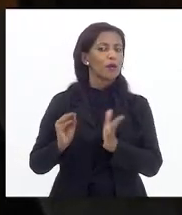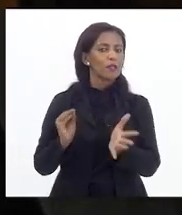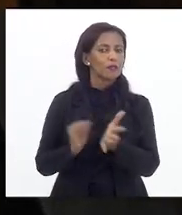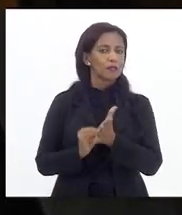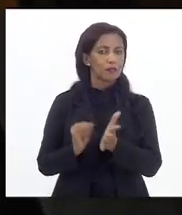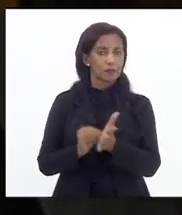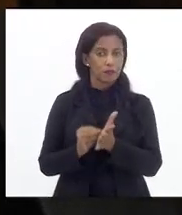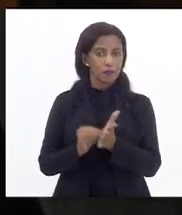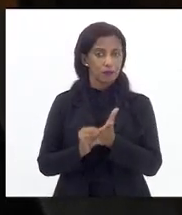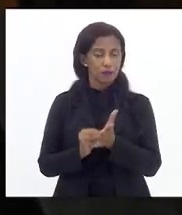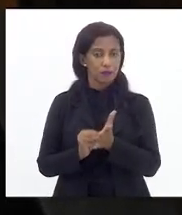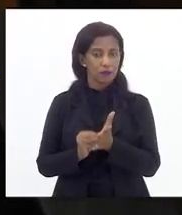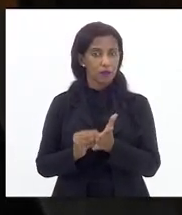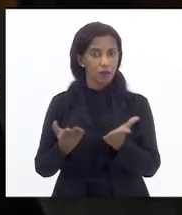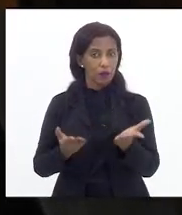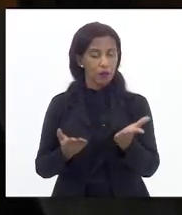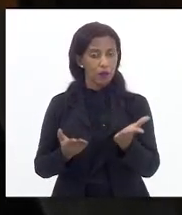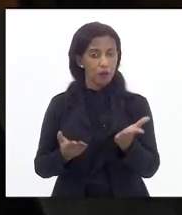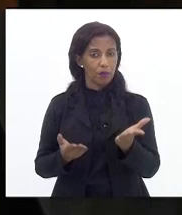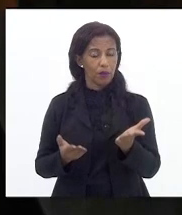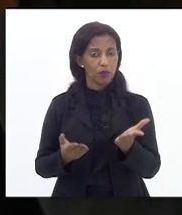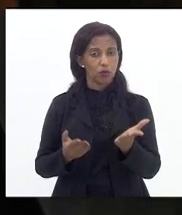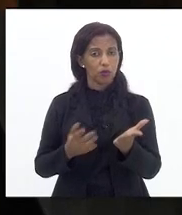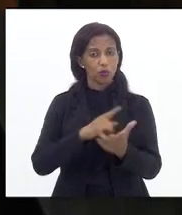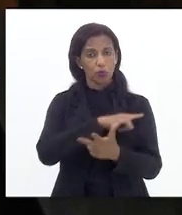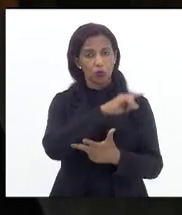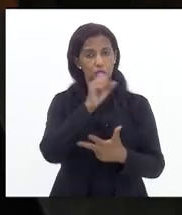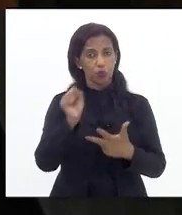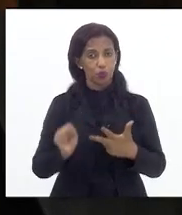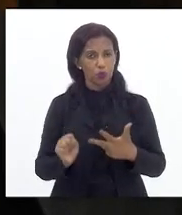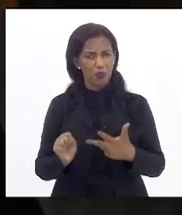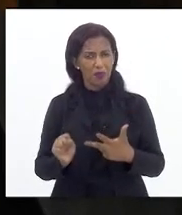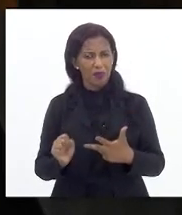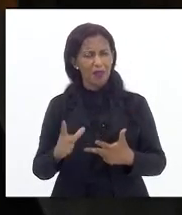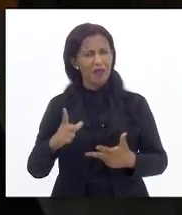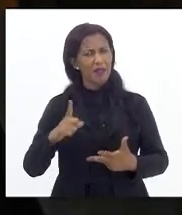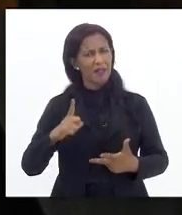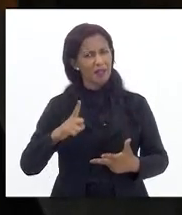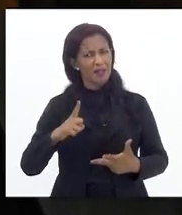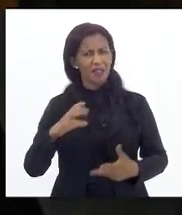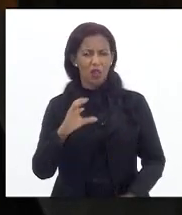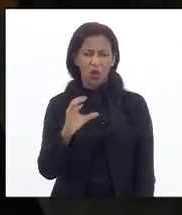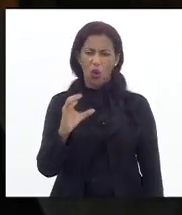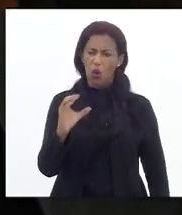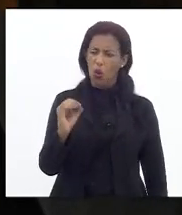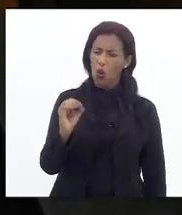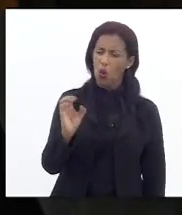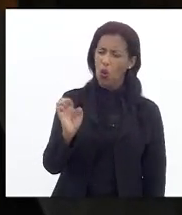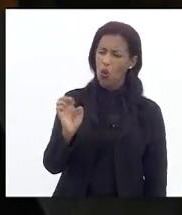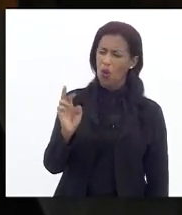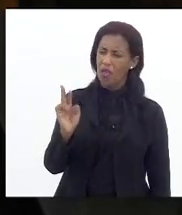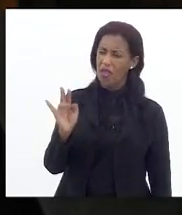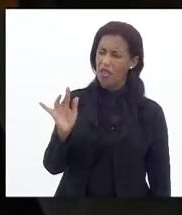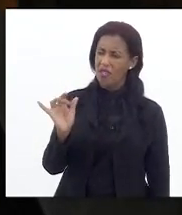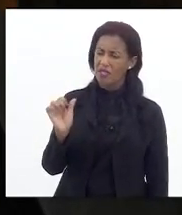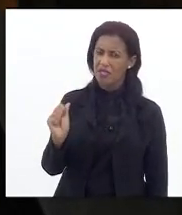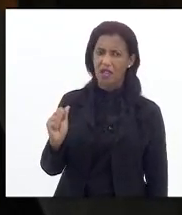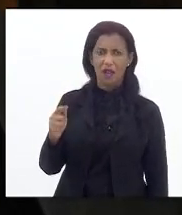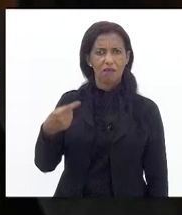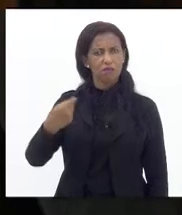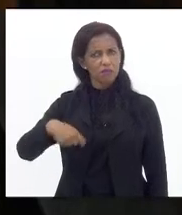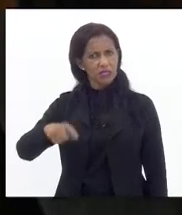Por parte dos homens públicos hoje em dia é sobretudo coerência para mandar uma mensagem com